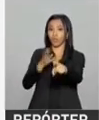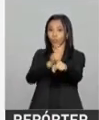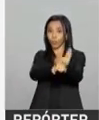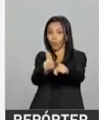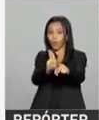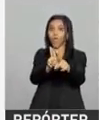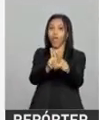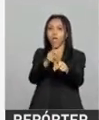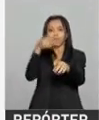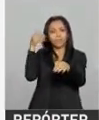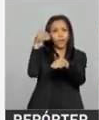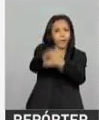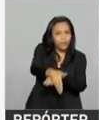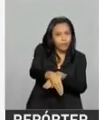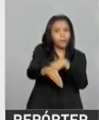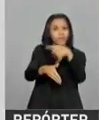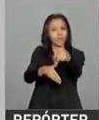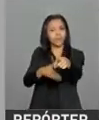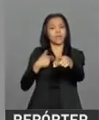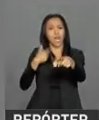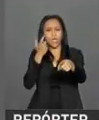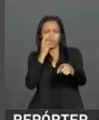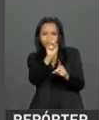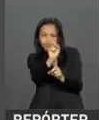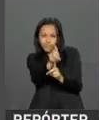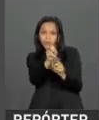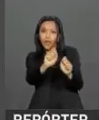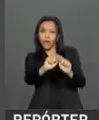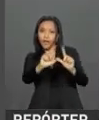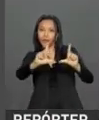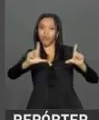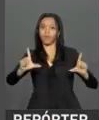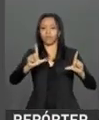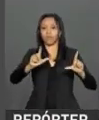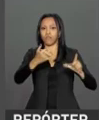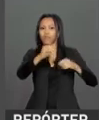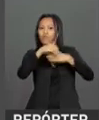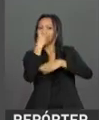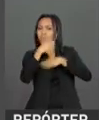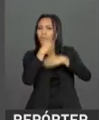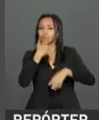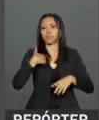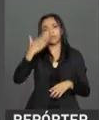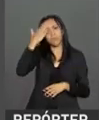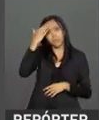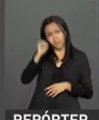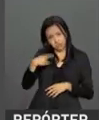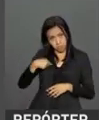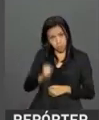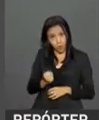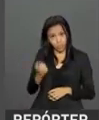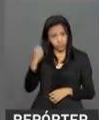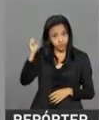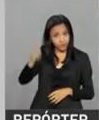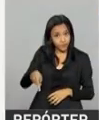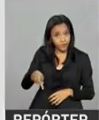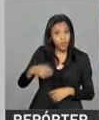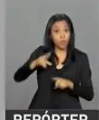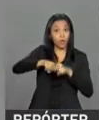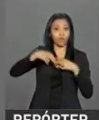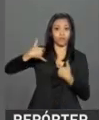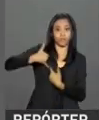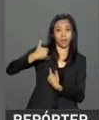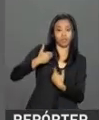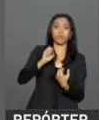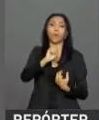INSS, o contribuinte pode conferir uma série de informações, como verificar se já pode se aposentar por idade